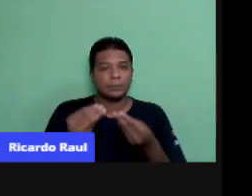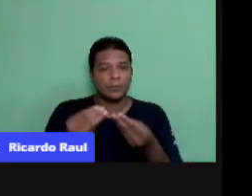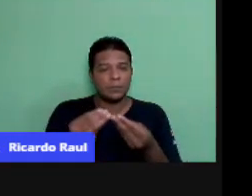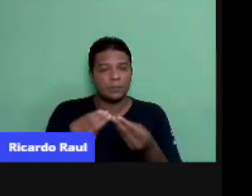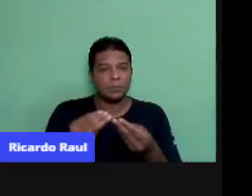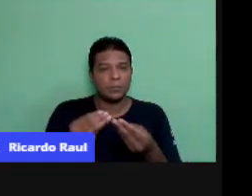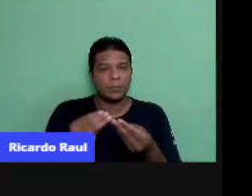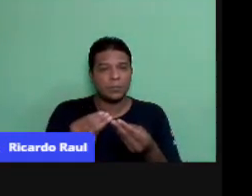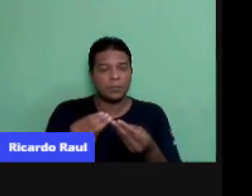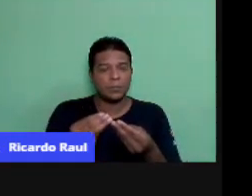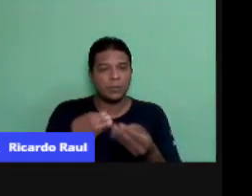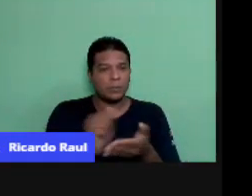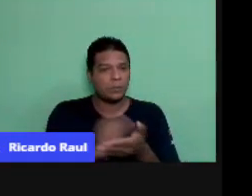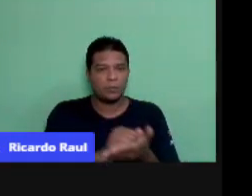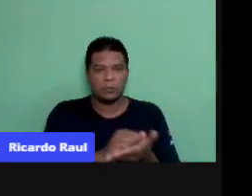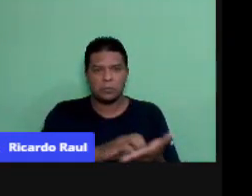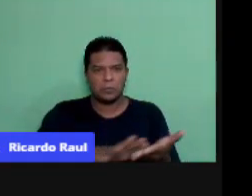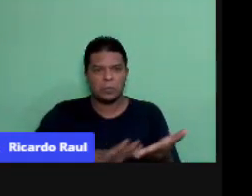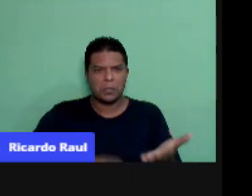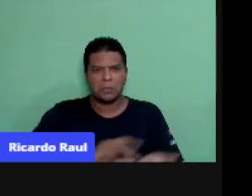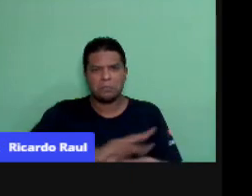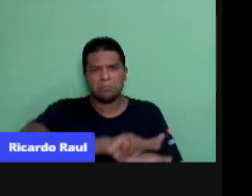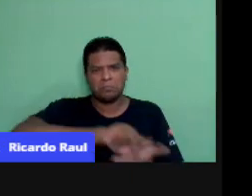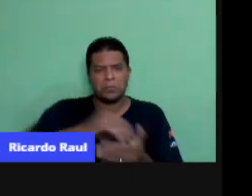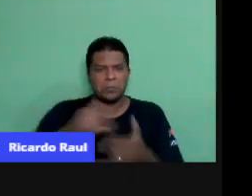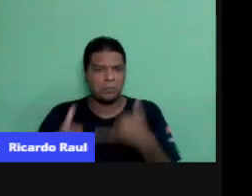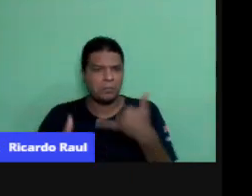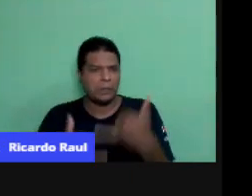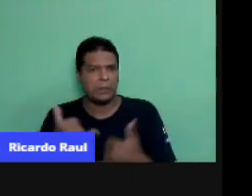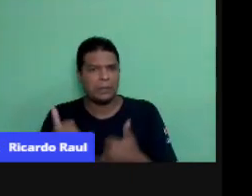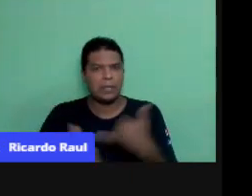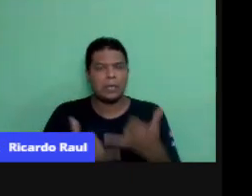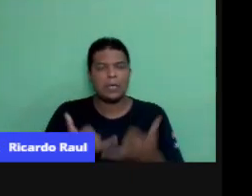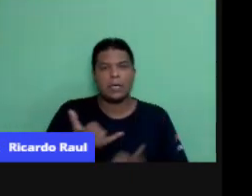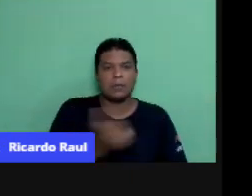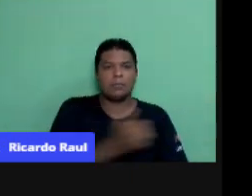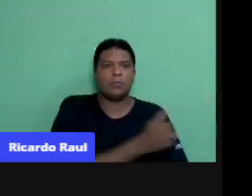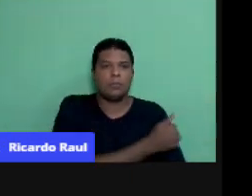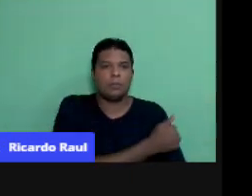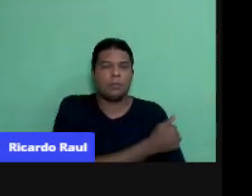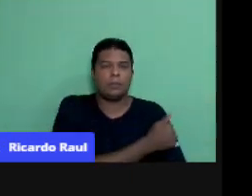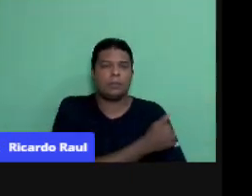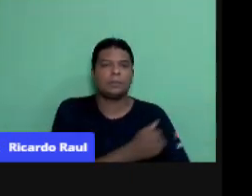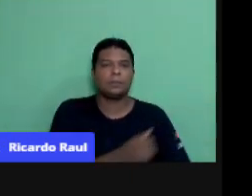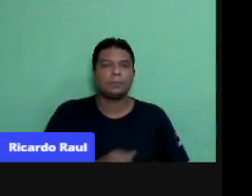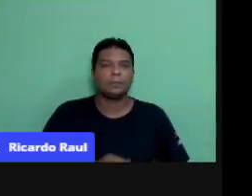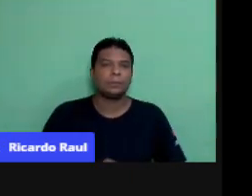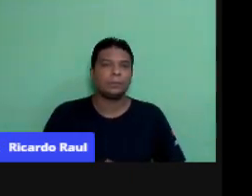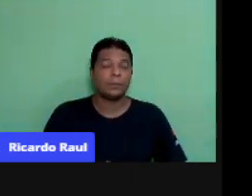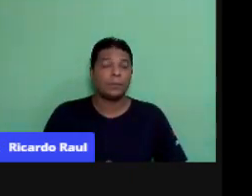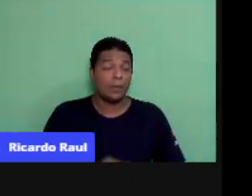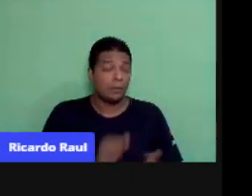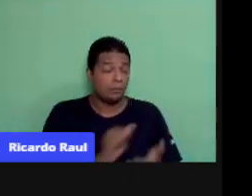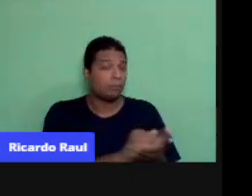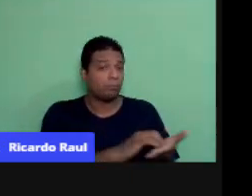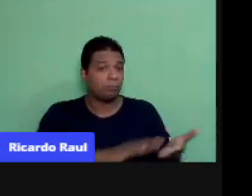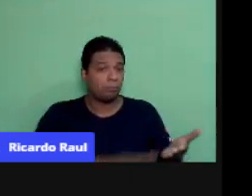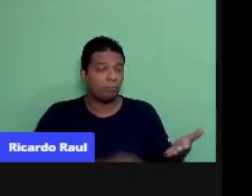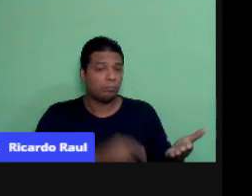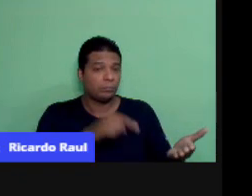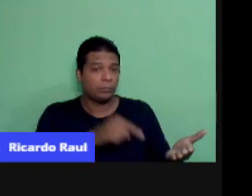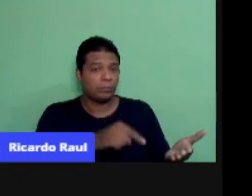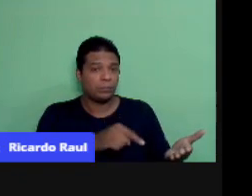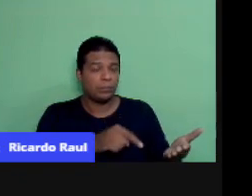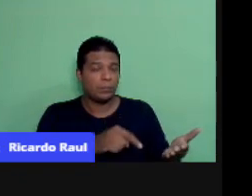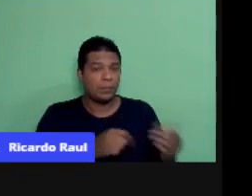uma série de atividades, de brincadeiras para os seus alunos, tá? Então, nessa atividade, tinha lá